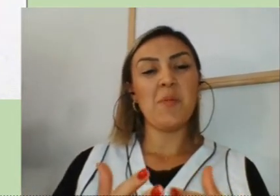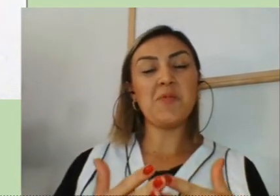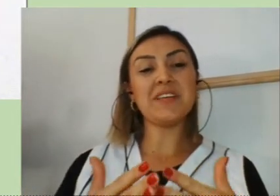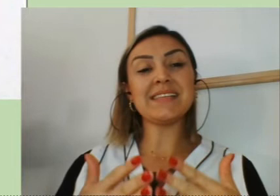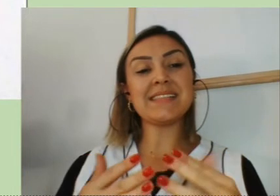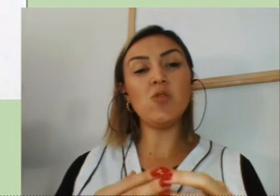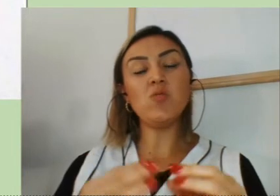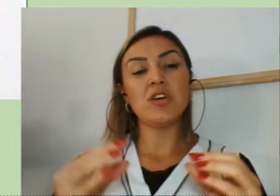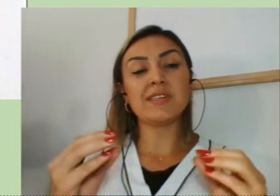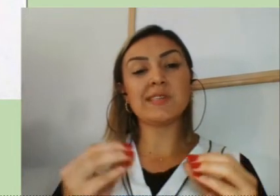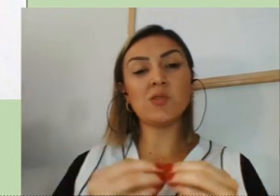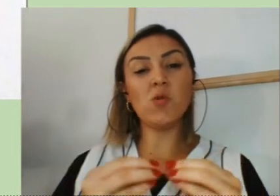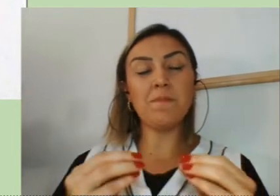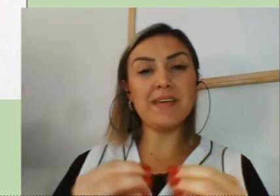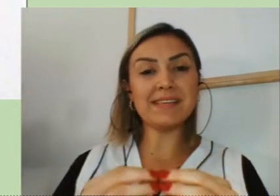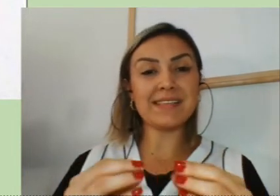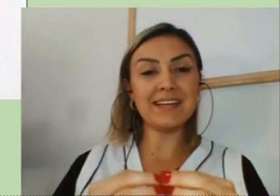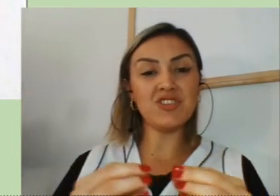Porque são